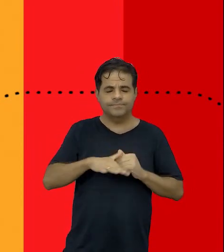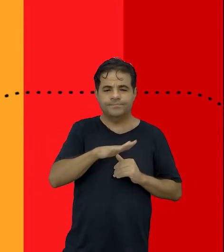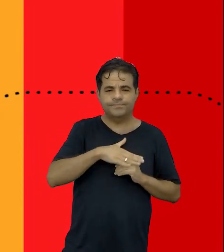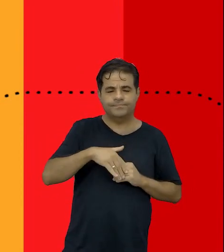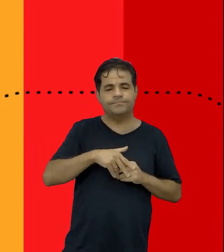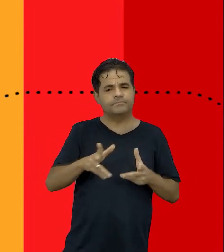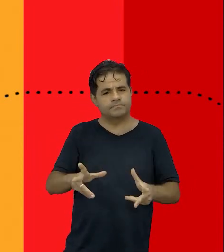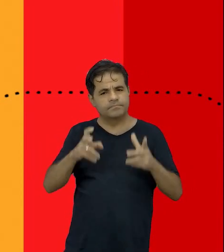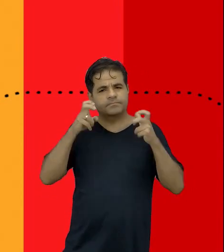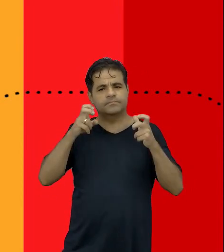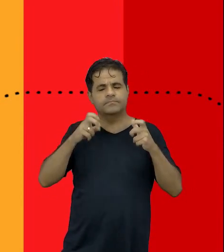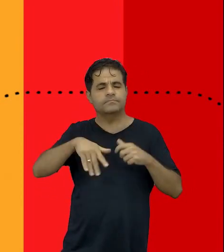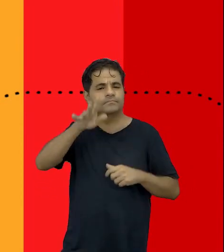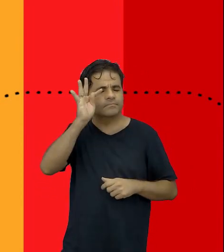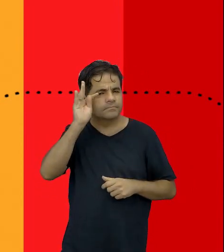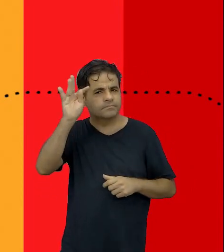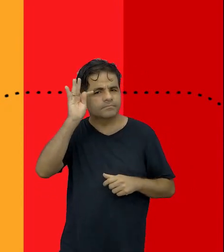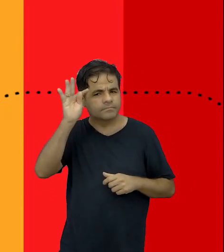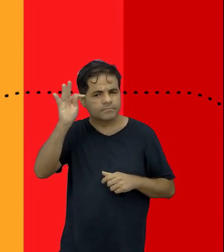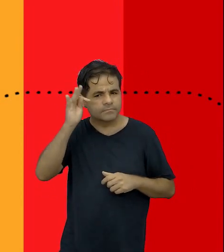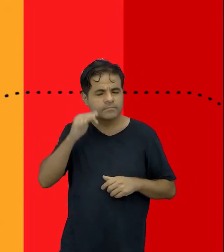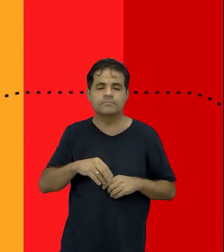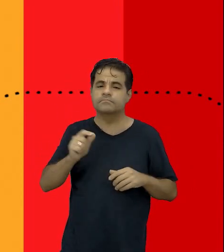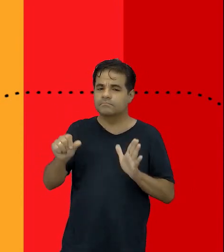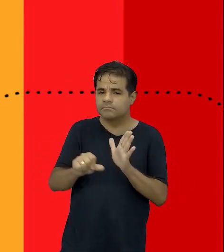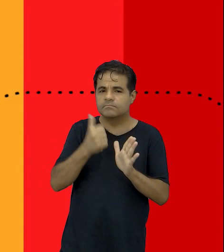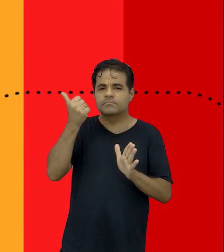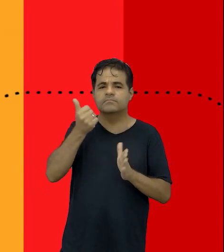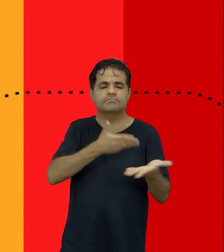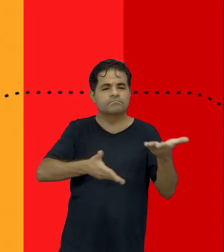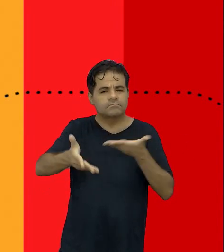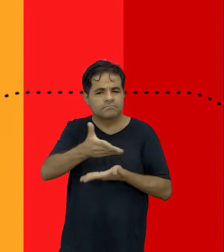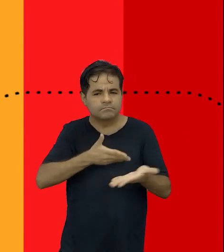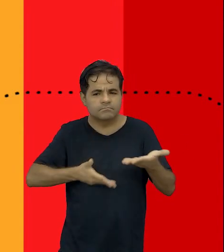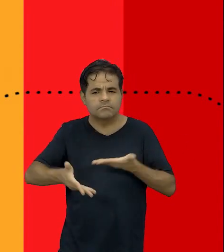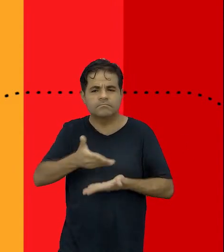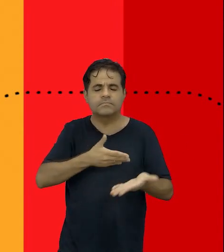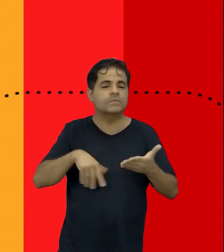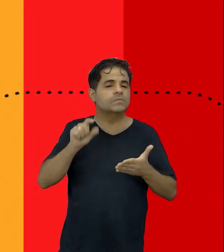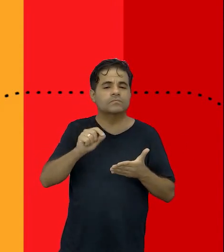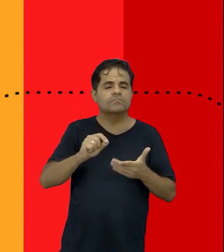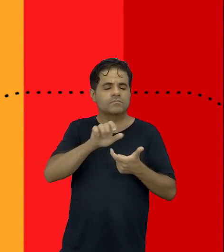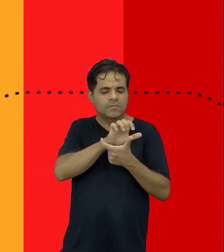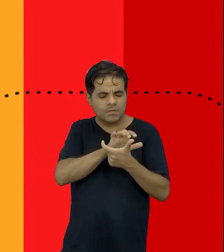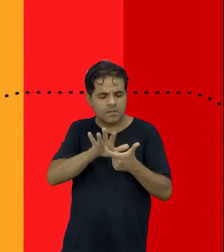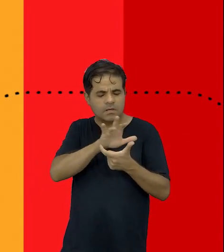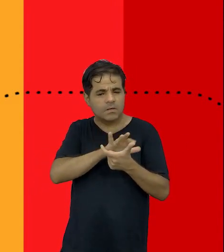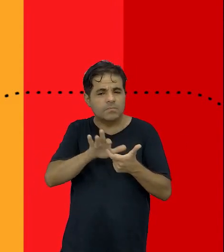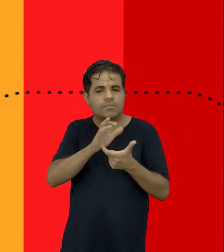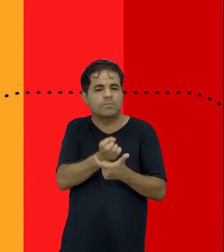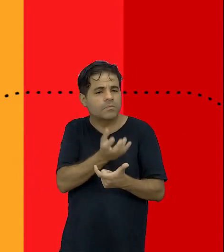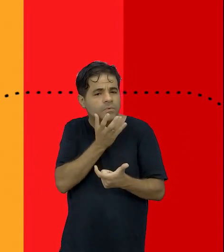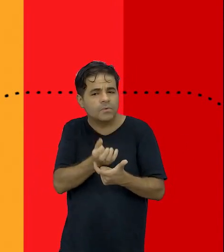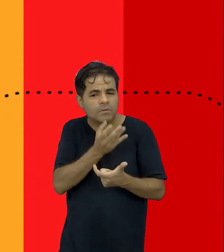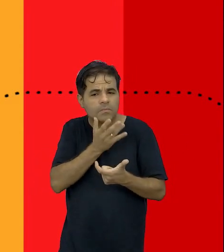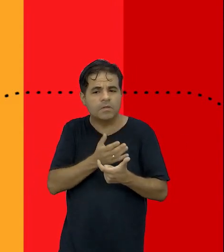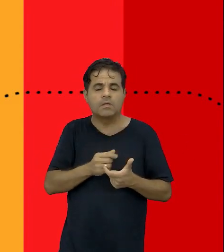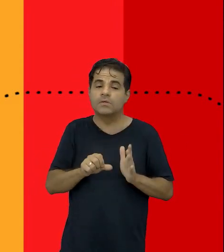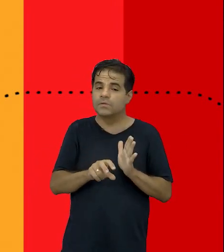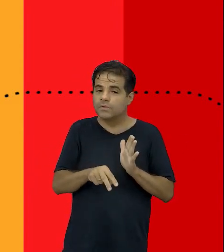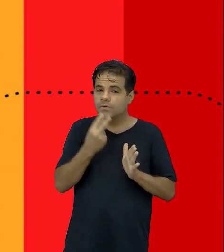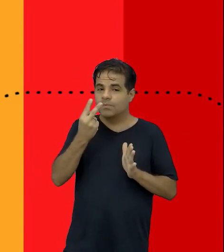as concepções teóricas. Então, primeiro, relativas a letramento. E